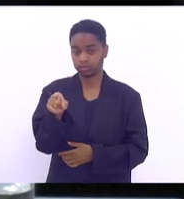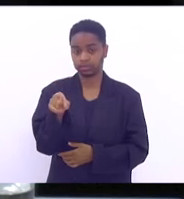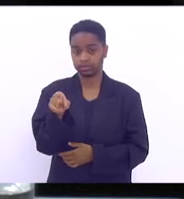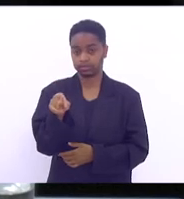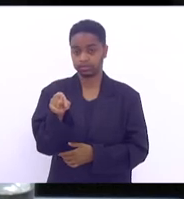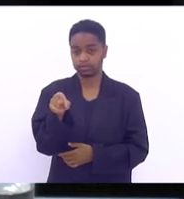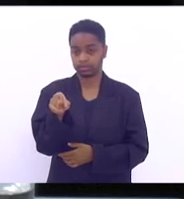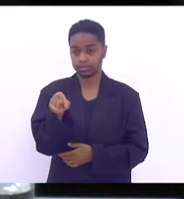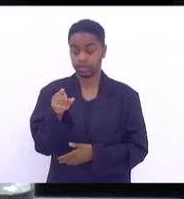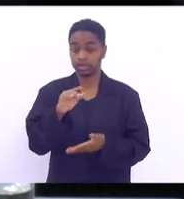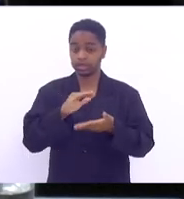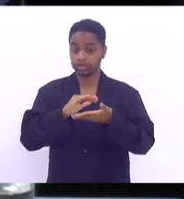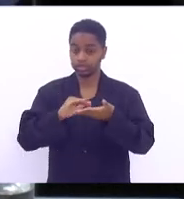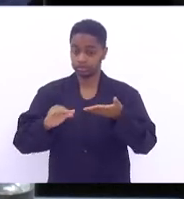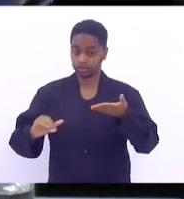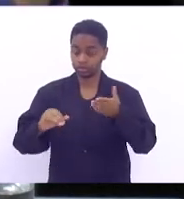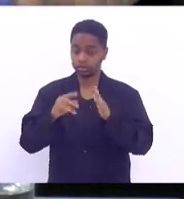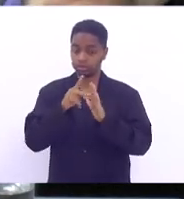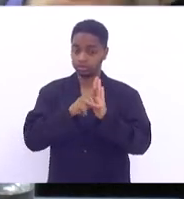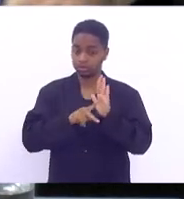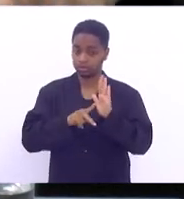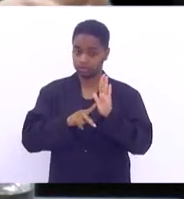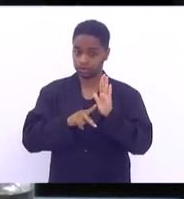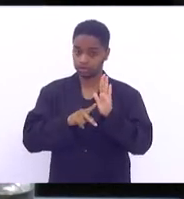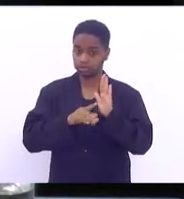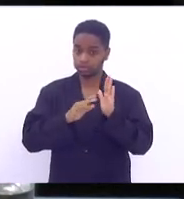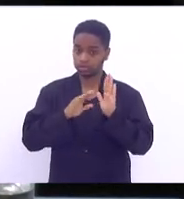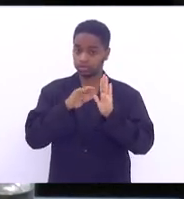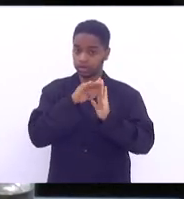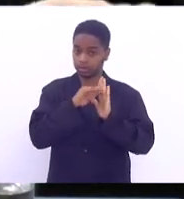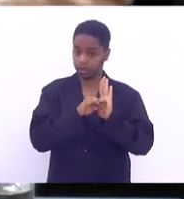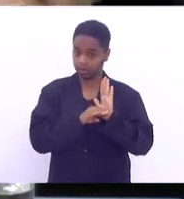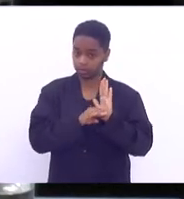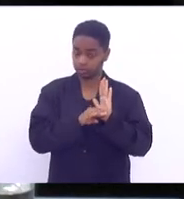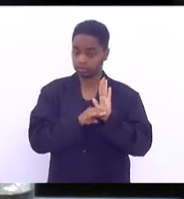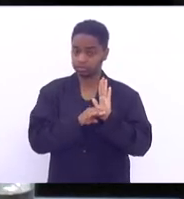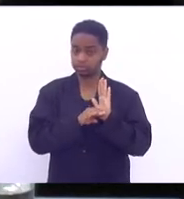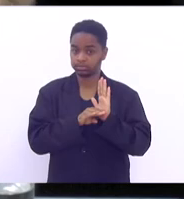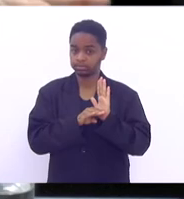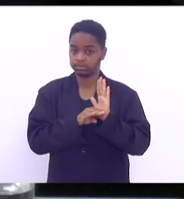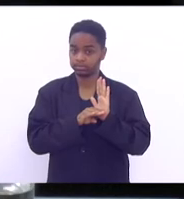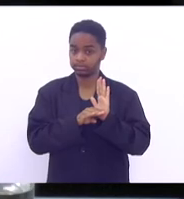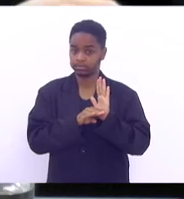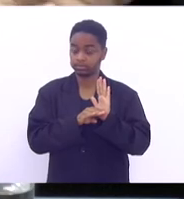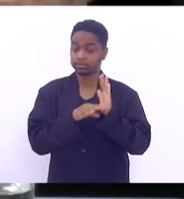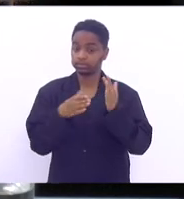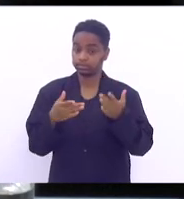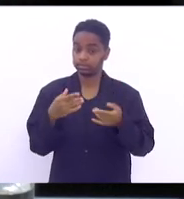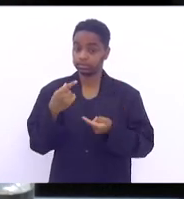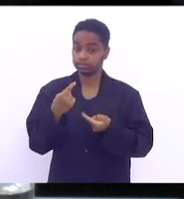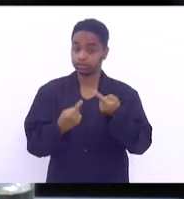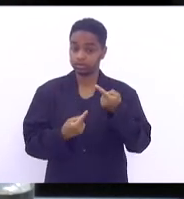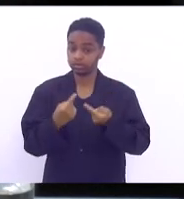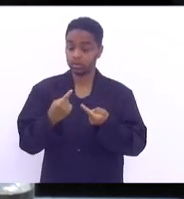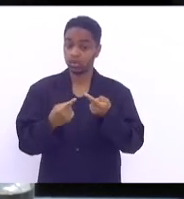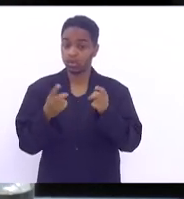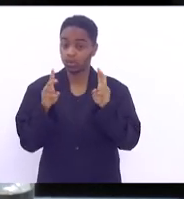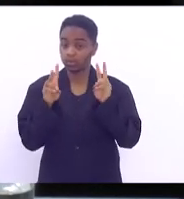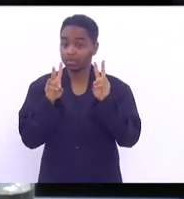senhor retirasse o projeto de pauta e fizesse aqui a discussão